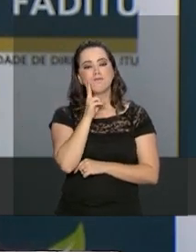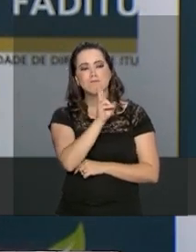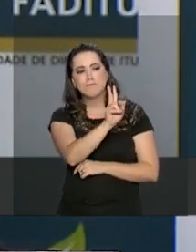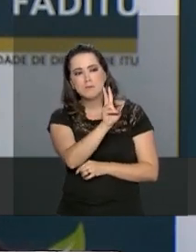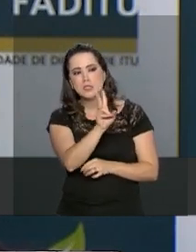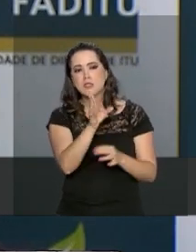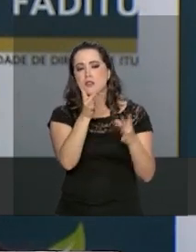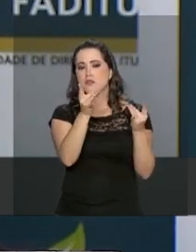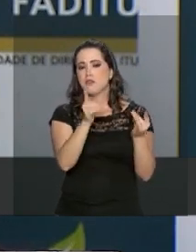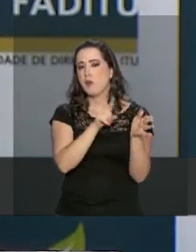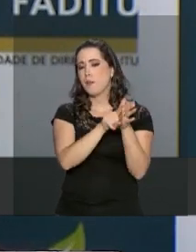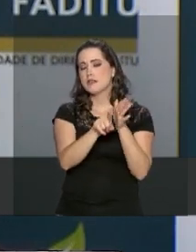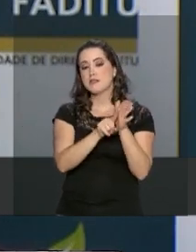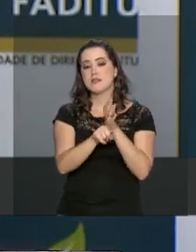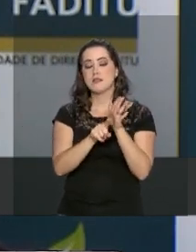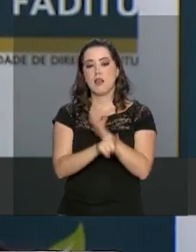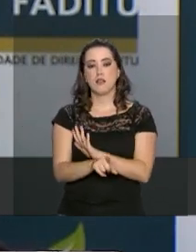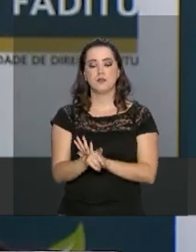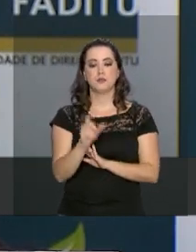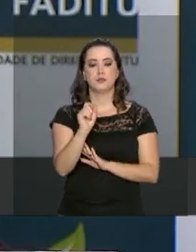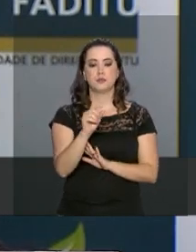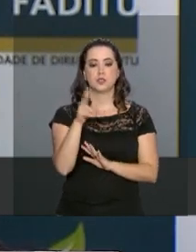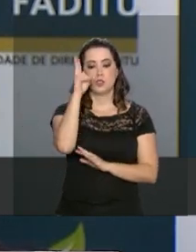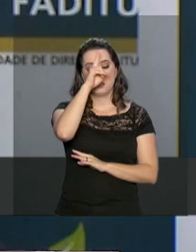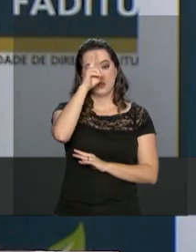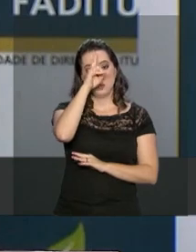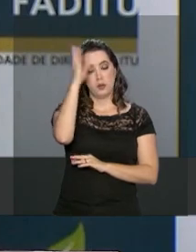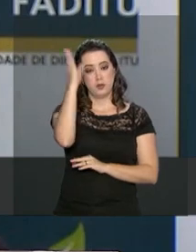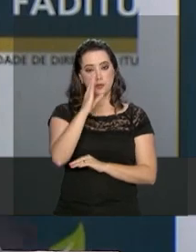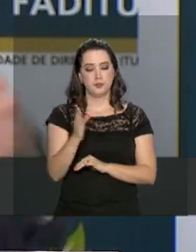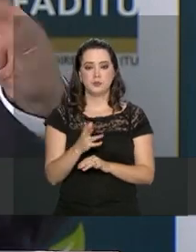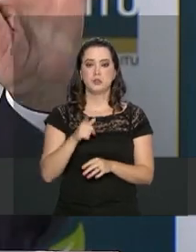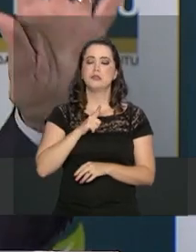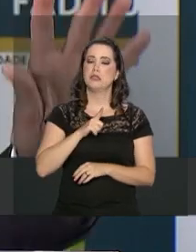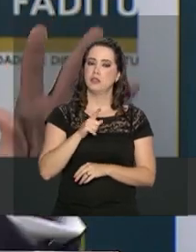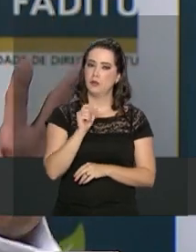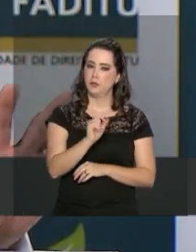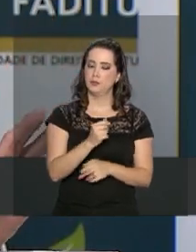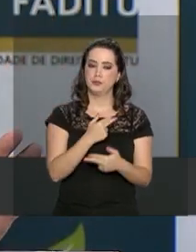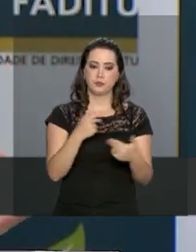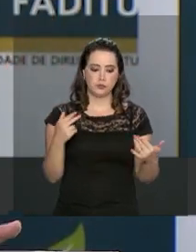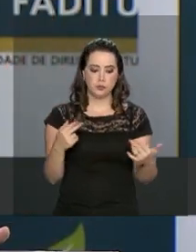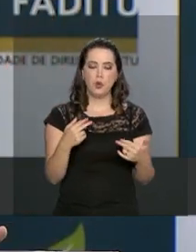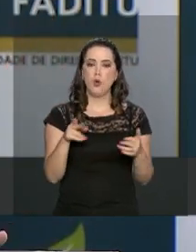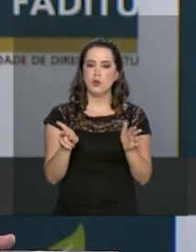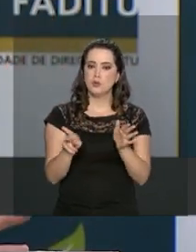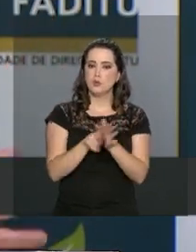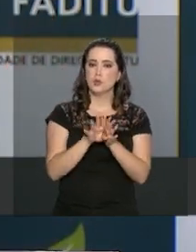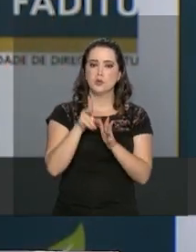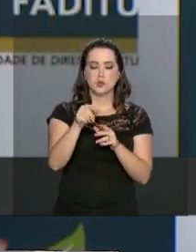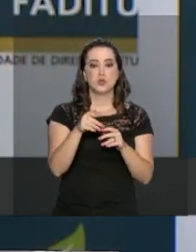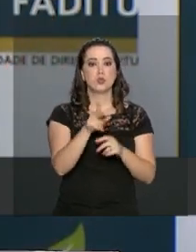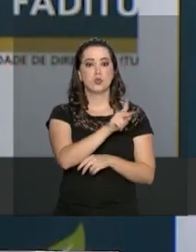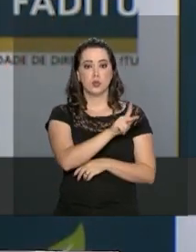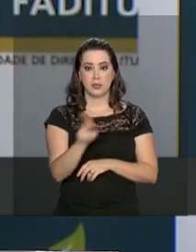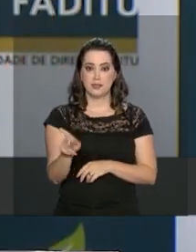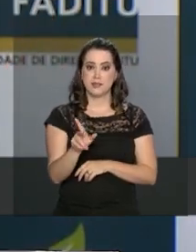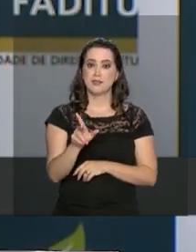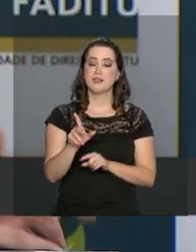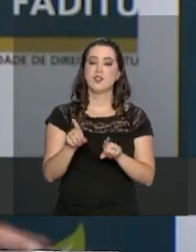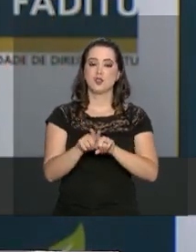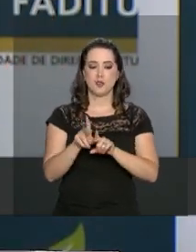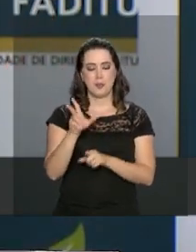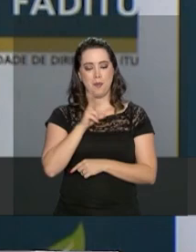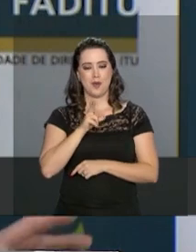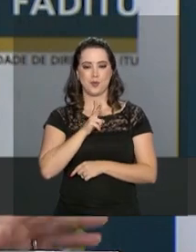examinar ou pesquisar, não é, a história do Brasil, terão o acervo de todos os presidentes e, no particular,